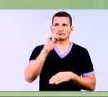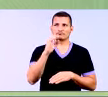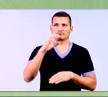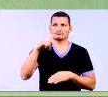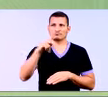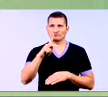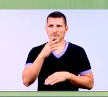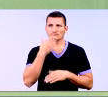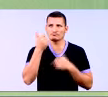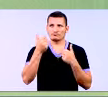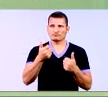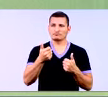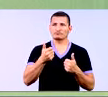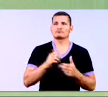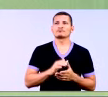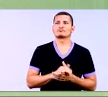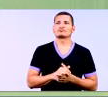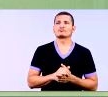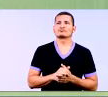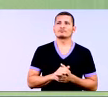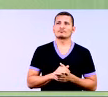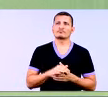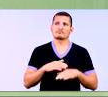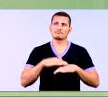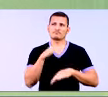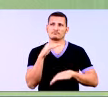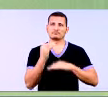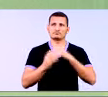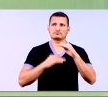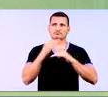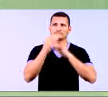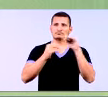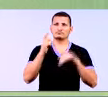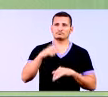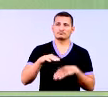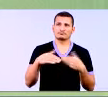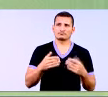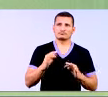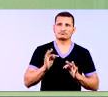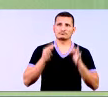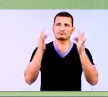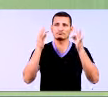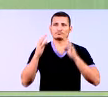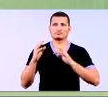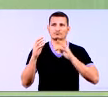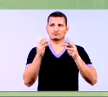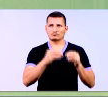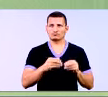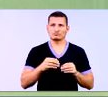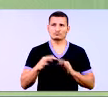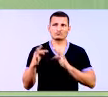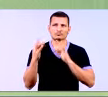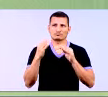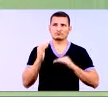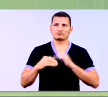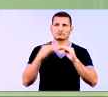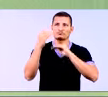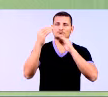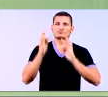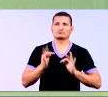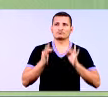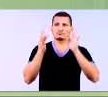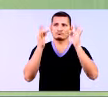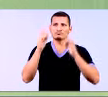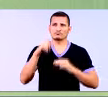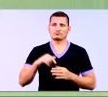melhor, né, e mais moderno é. Então, a tecnologia todo o desenvolvimento tecnológico está no sentido